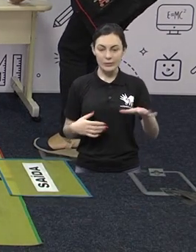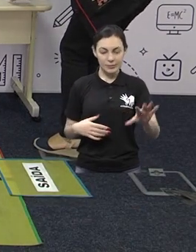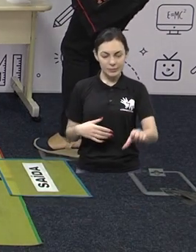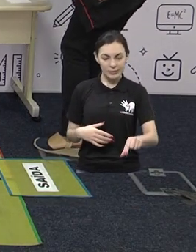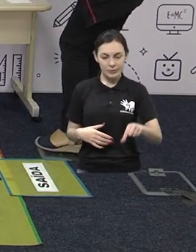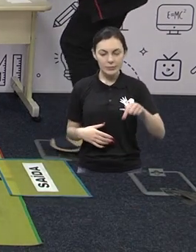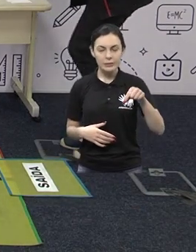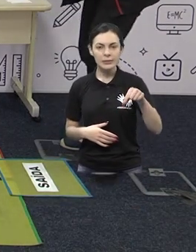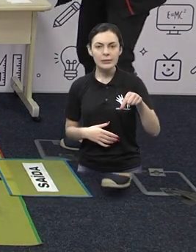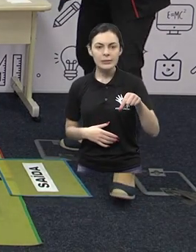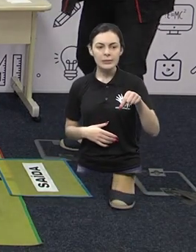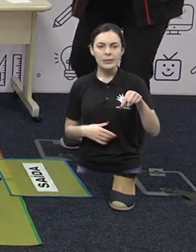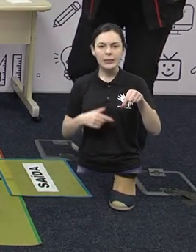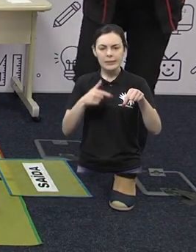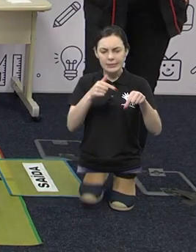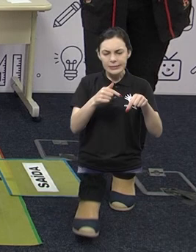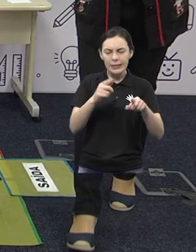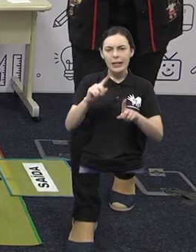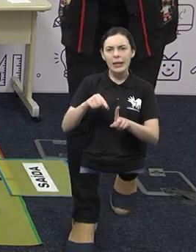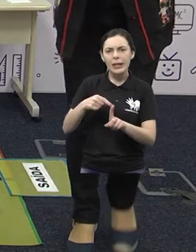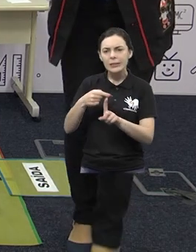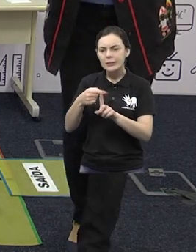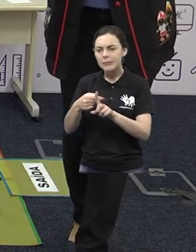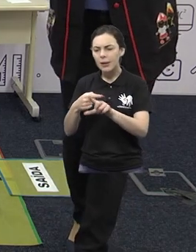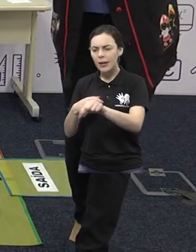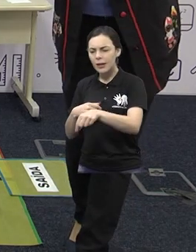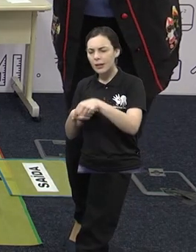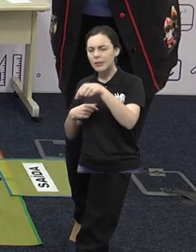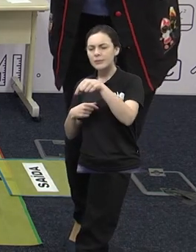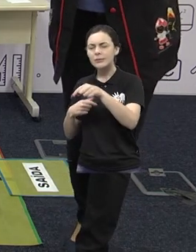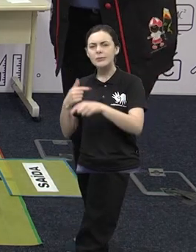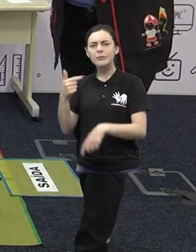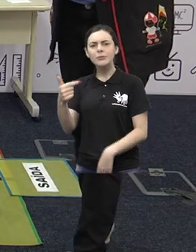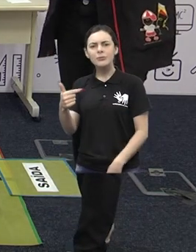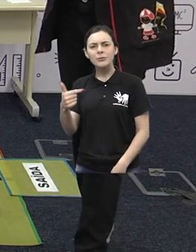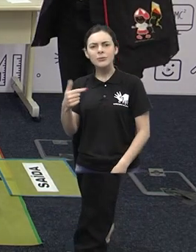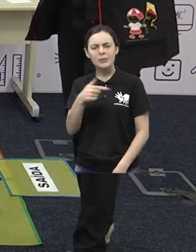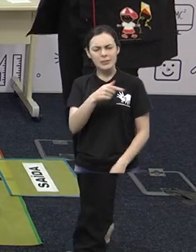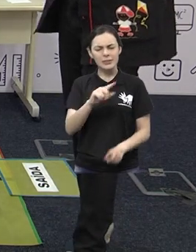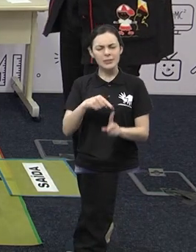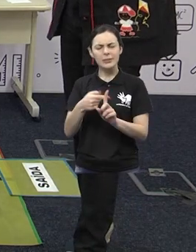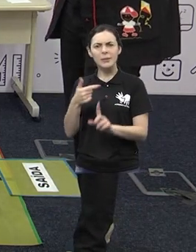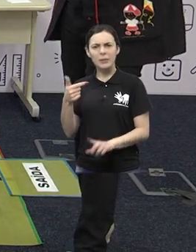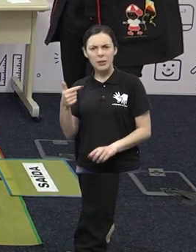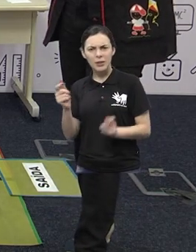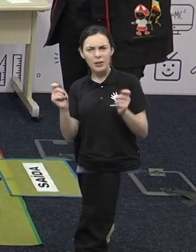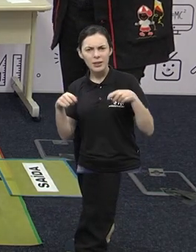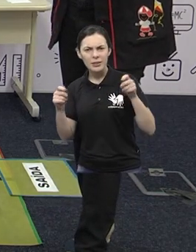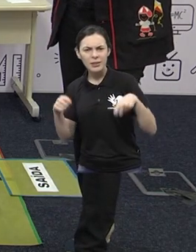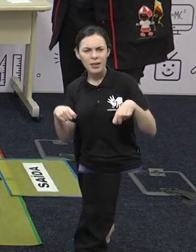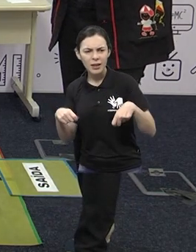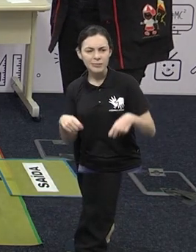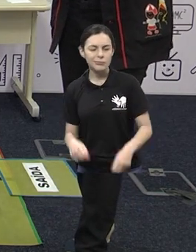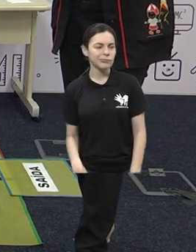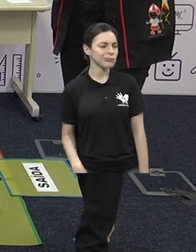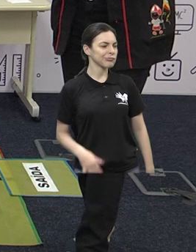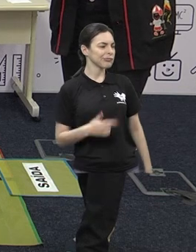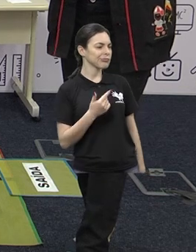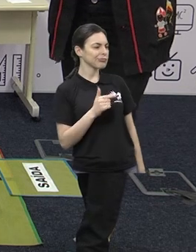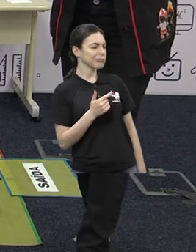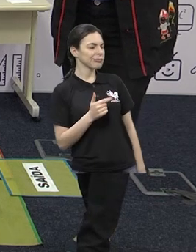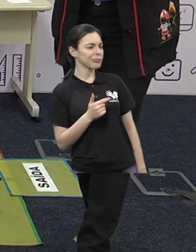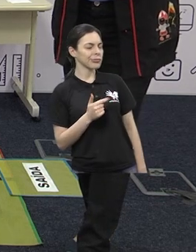Opa. E agora, 7 mais 2. Tem essa possibilidade Não ali, professora tem.